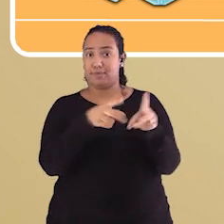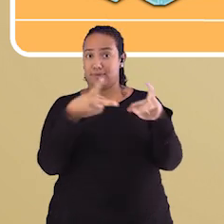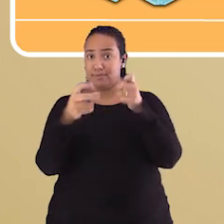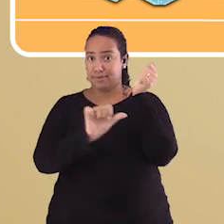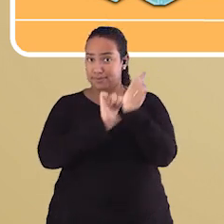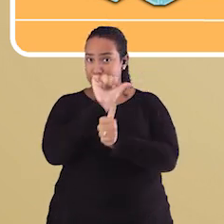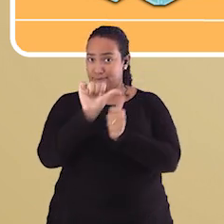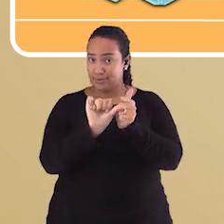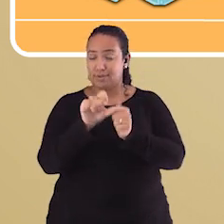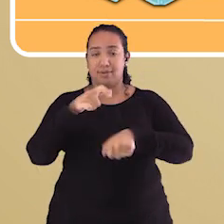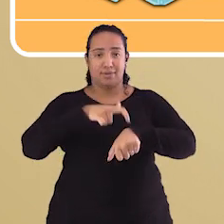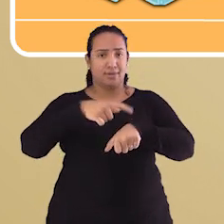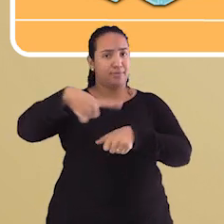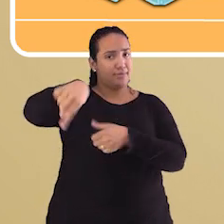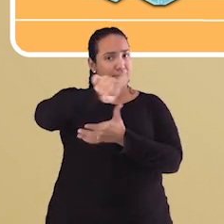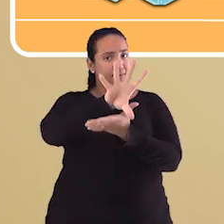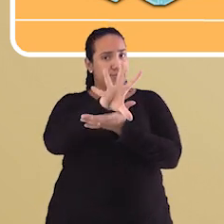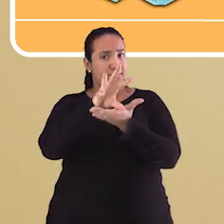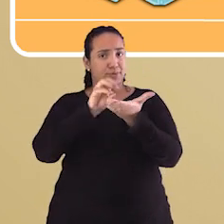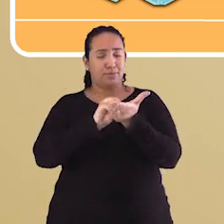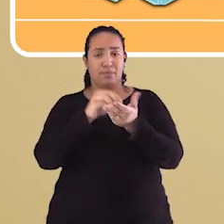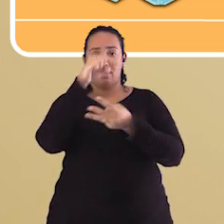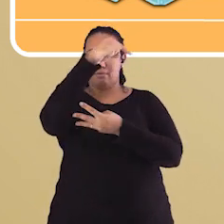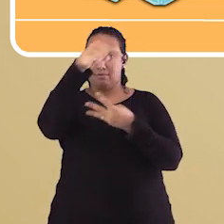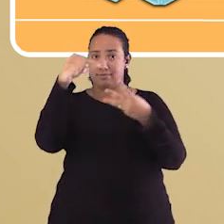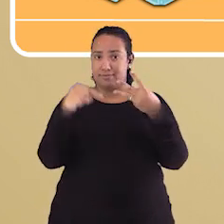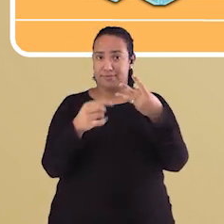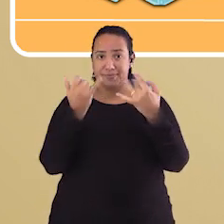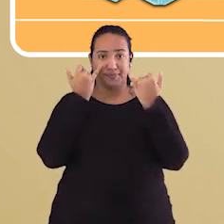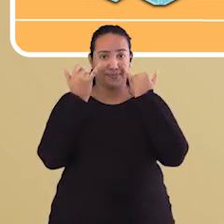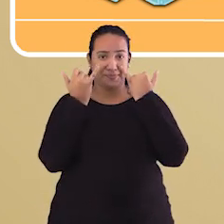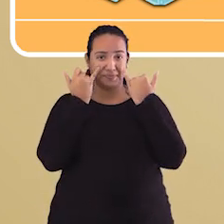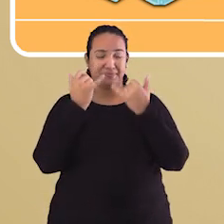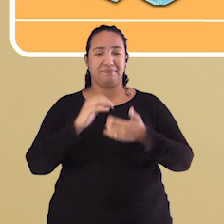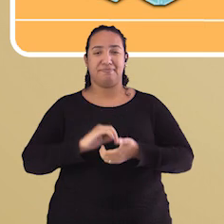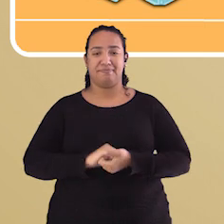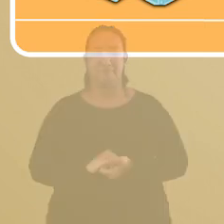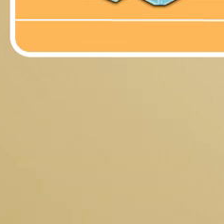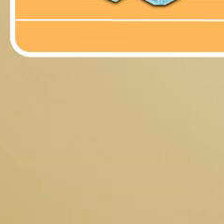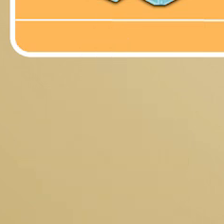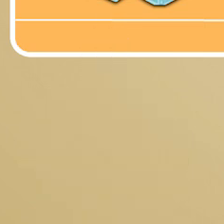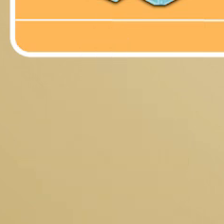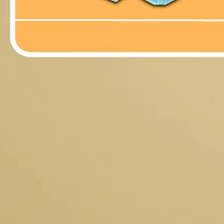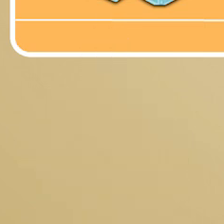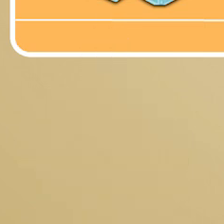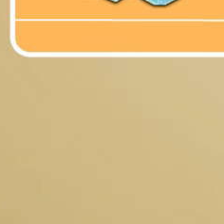vou te dar 15 segundos para você anotar todos esses pontos da aula de hoje.